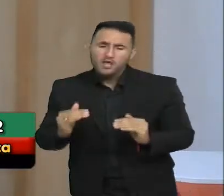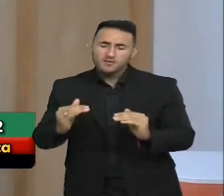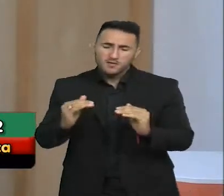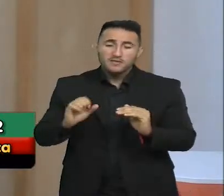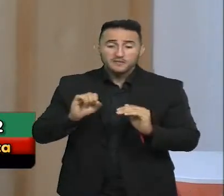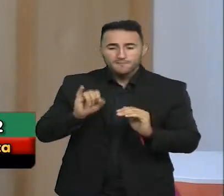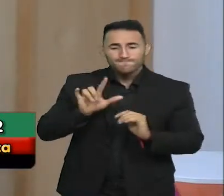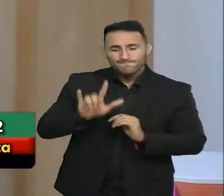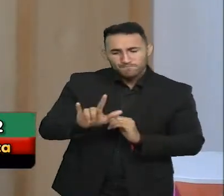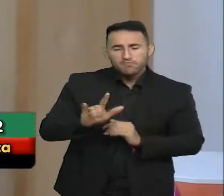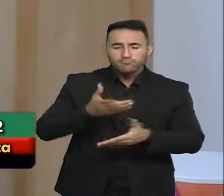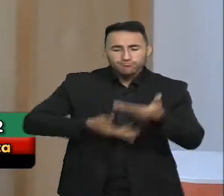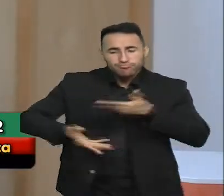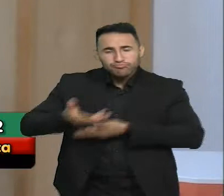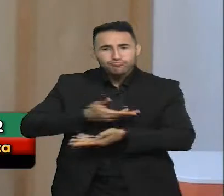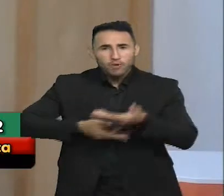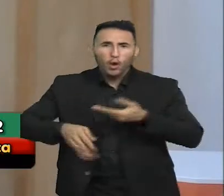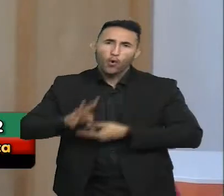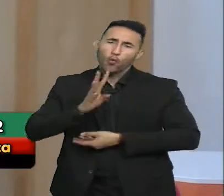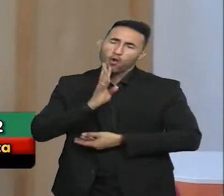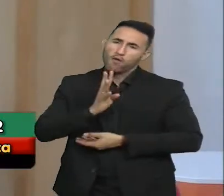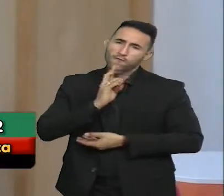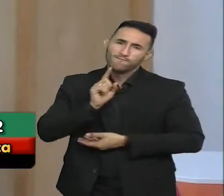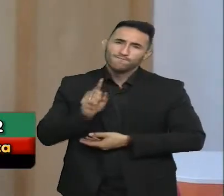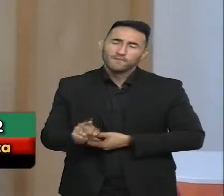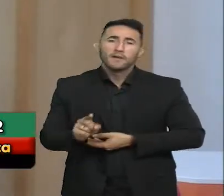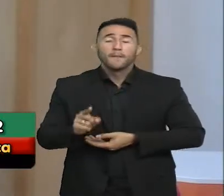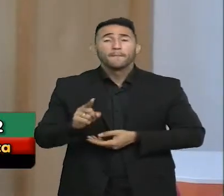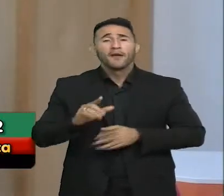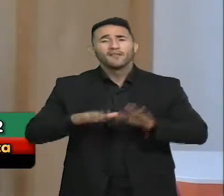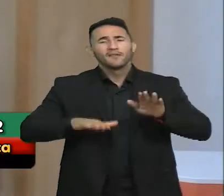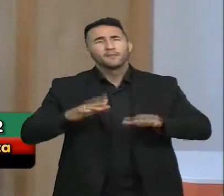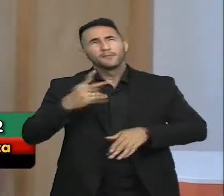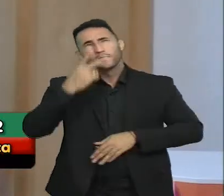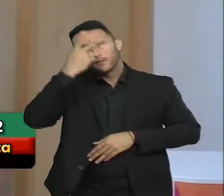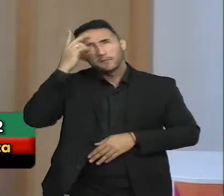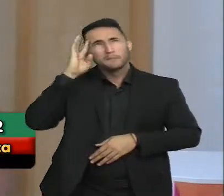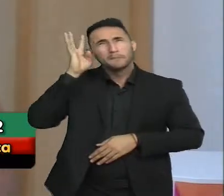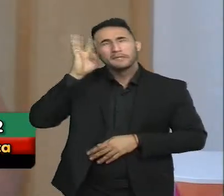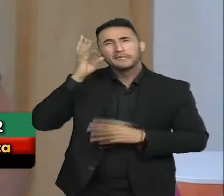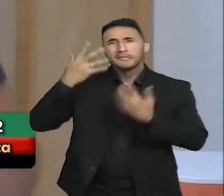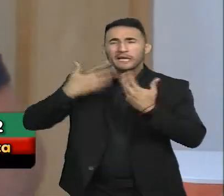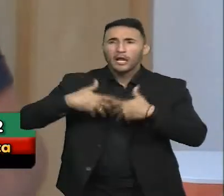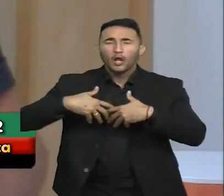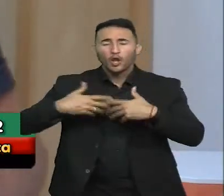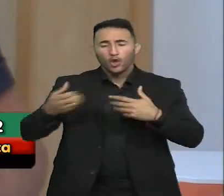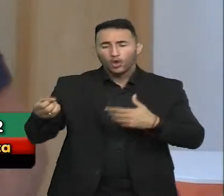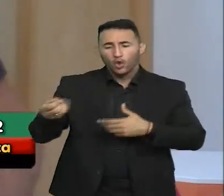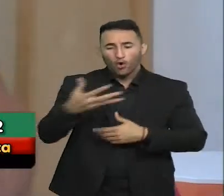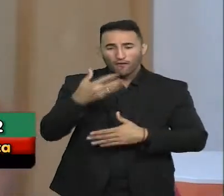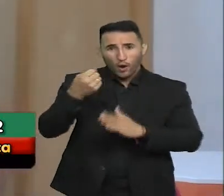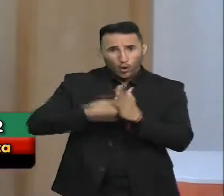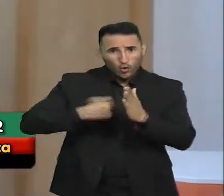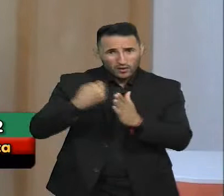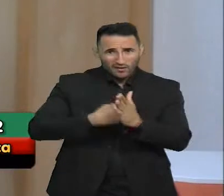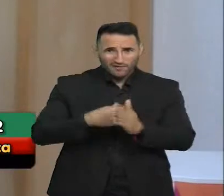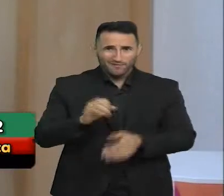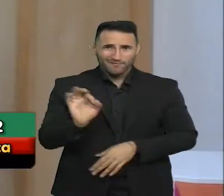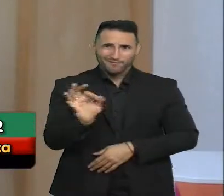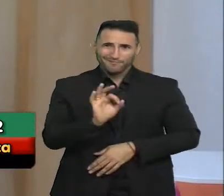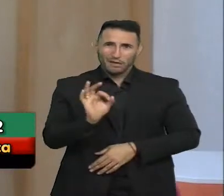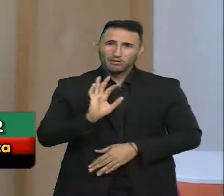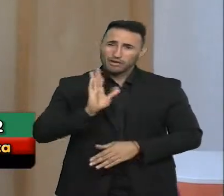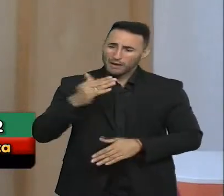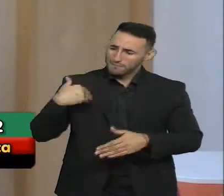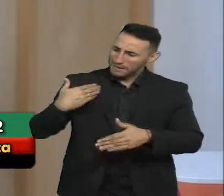se respeita aquilo que, pelo menos, se conhece. E, quando as pessoas imaginam que a gente está entrando numa luta recente, não é bem assim. Nós já estamos